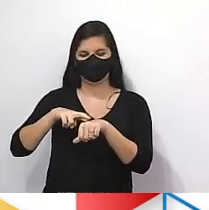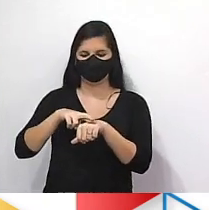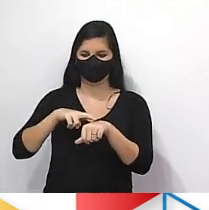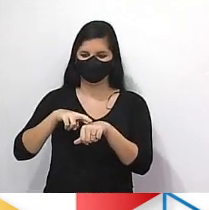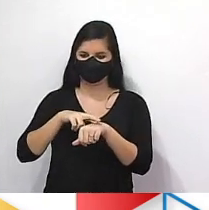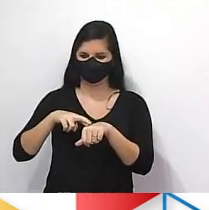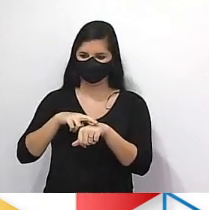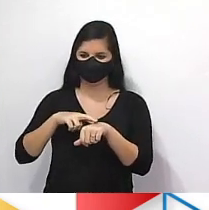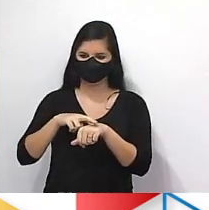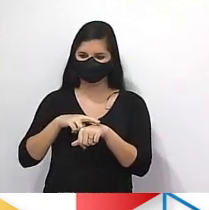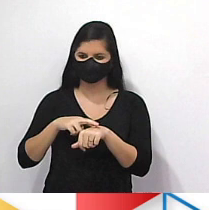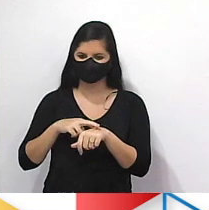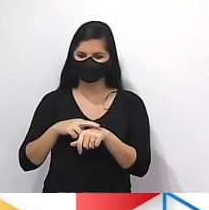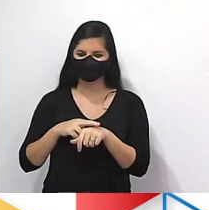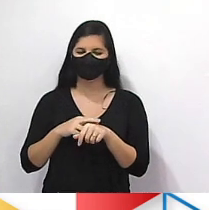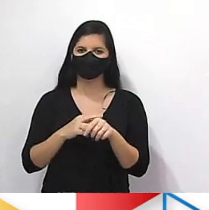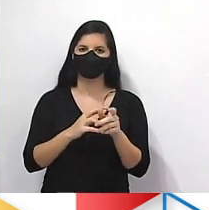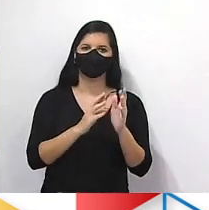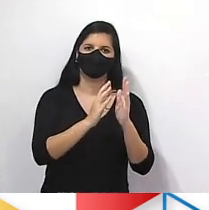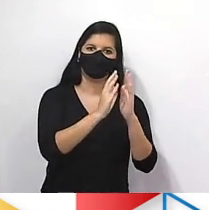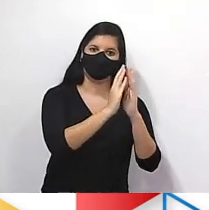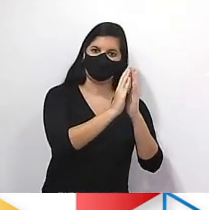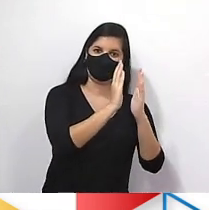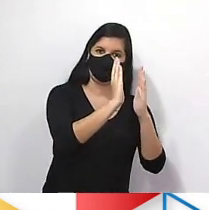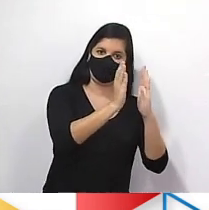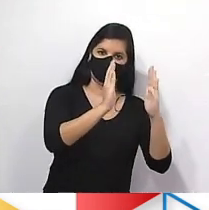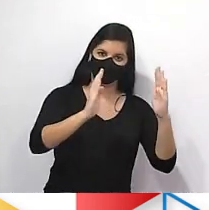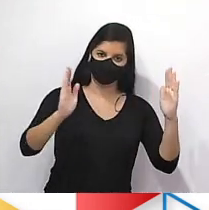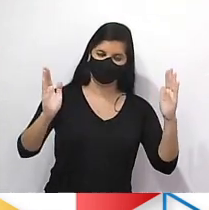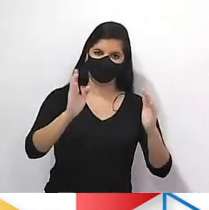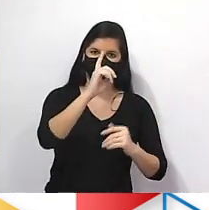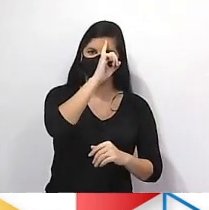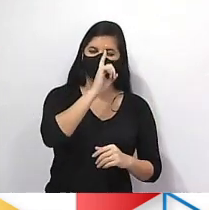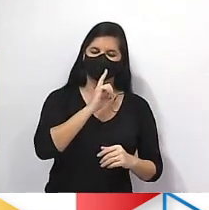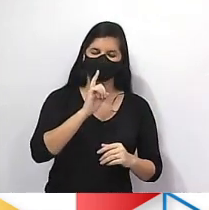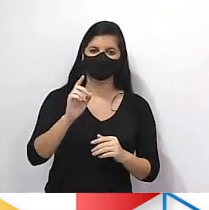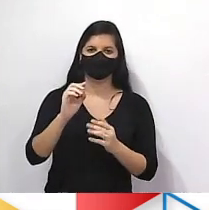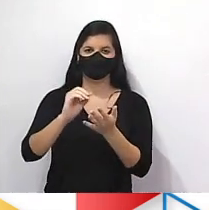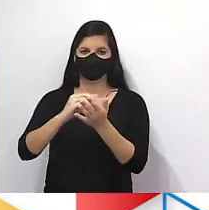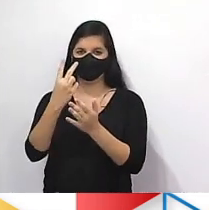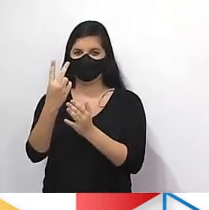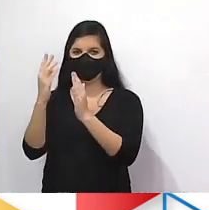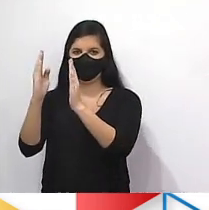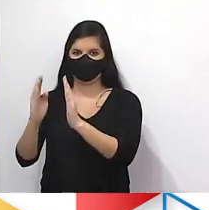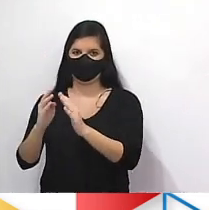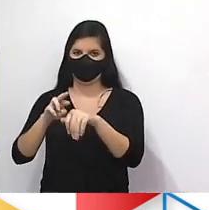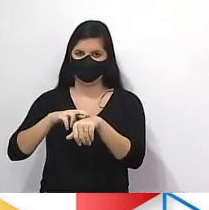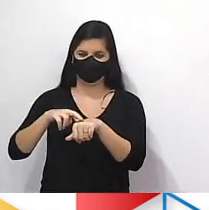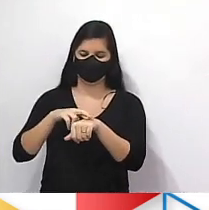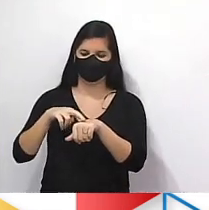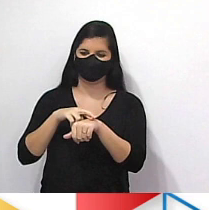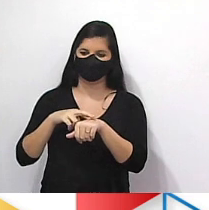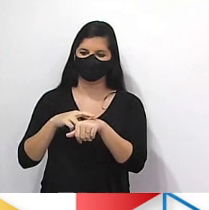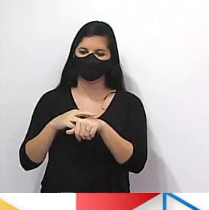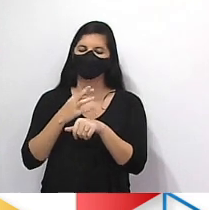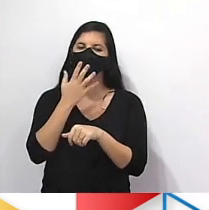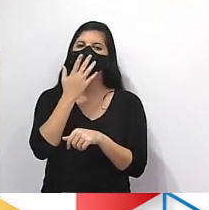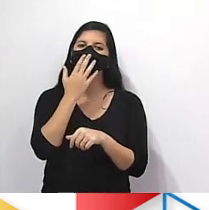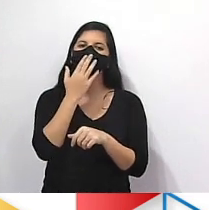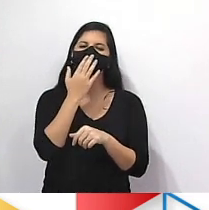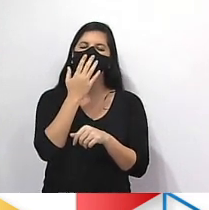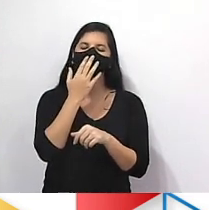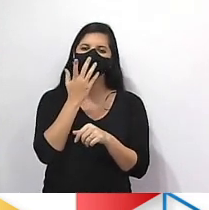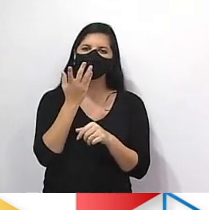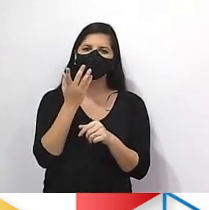na imagem, né? Ela pintou 5 de amarelo aí, ó, e 2 de roxo. A parte colorida da tira representada na